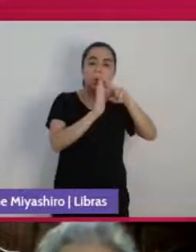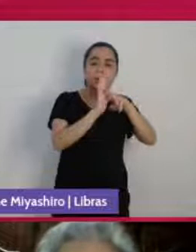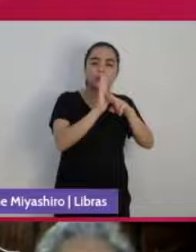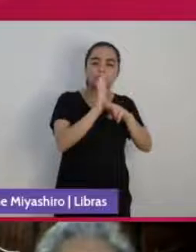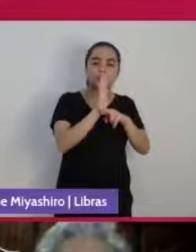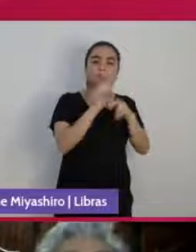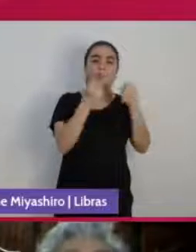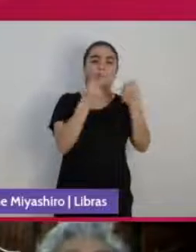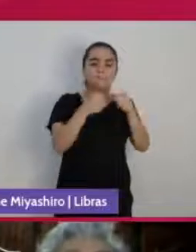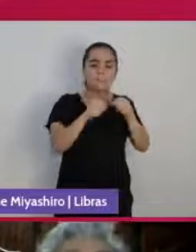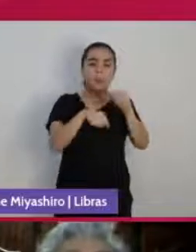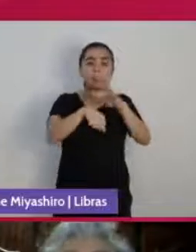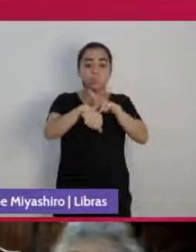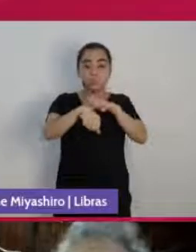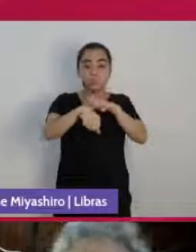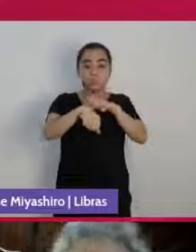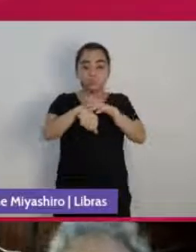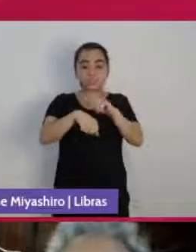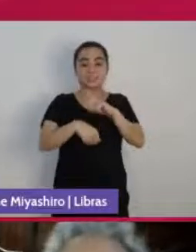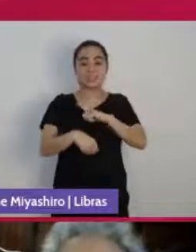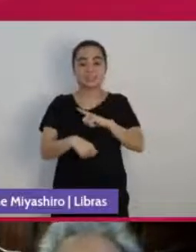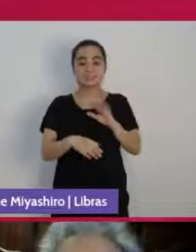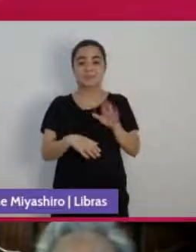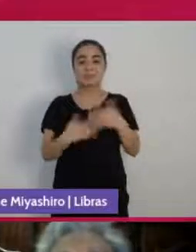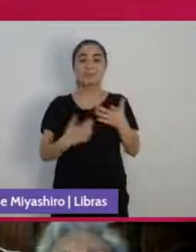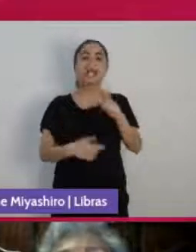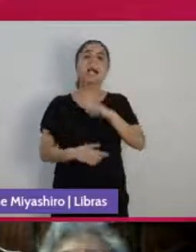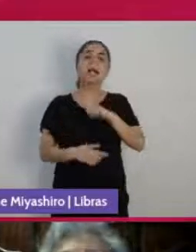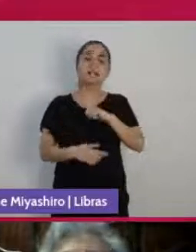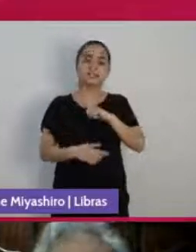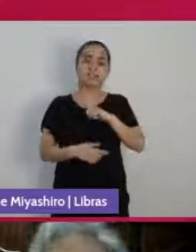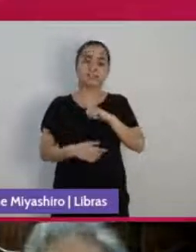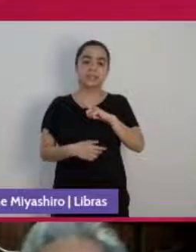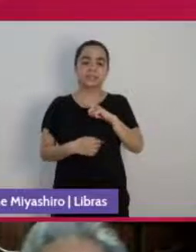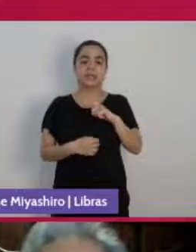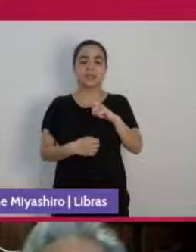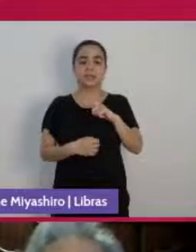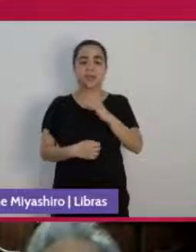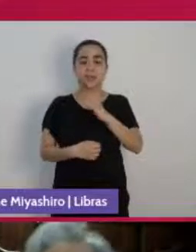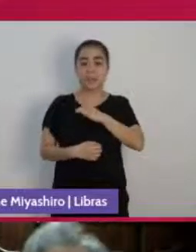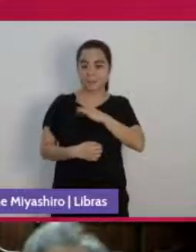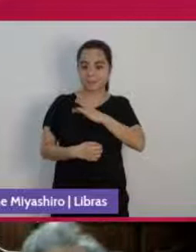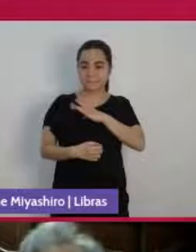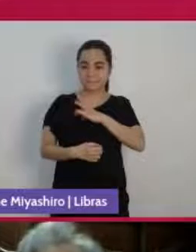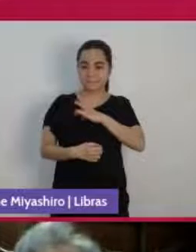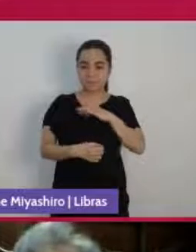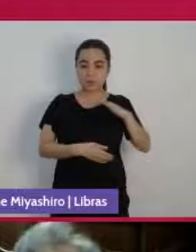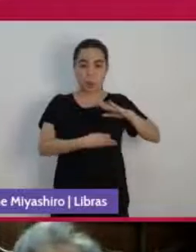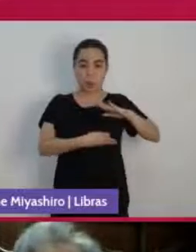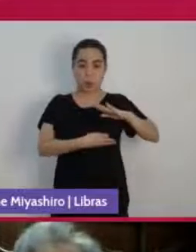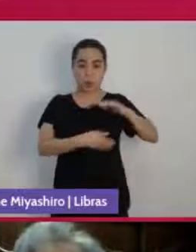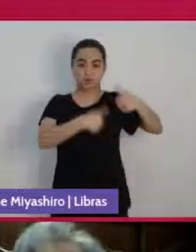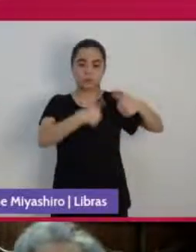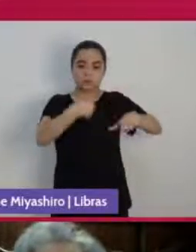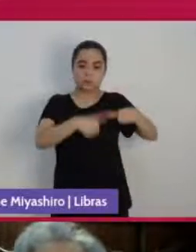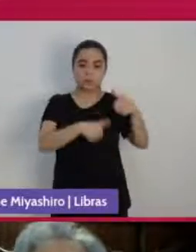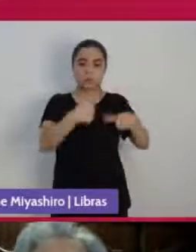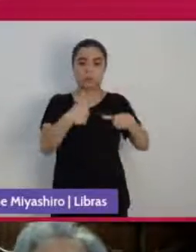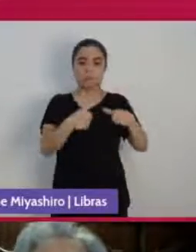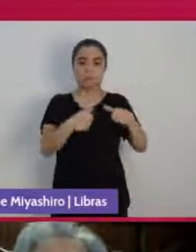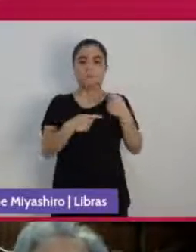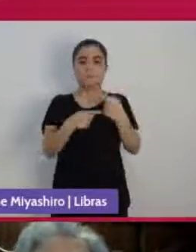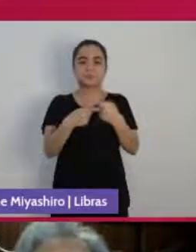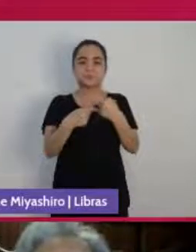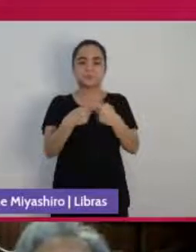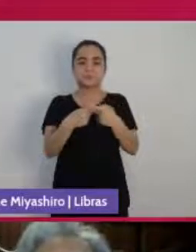crucis. Elas têm medo do exame, porque as comadres, e gente, pelo amor de Deus,